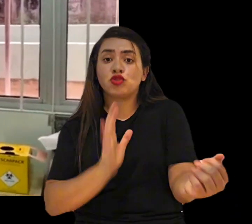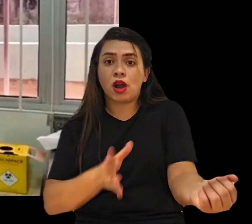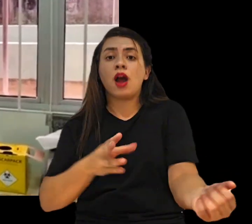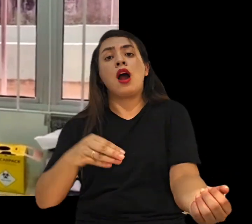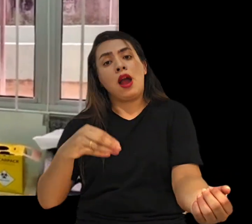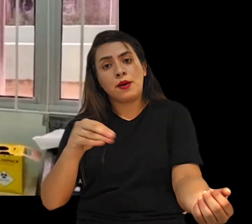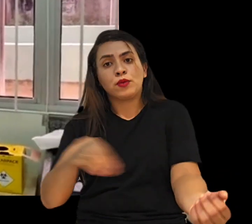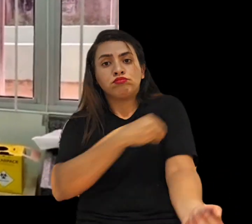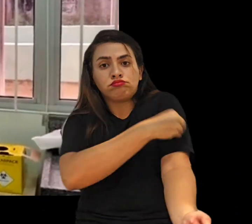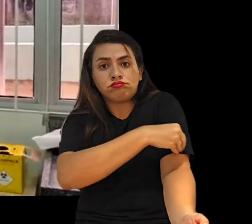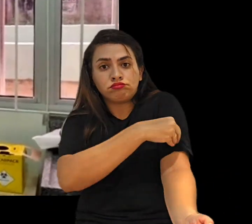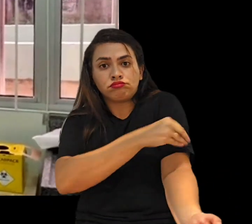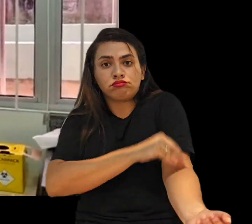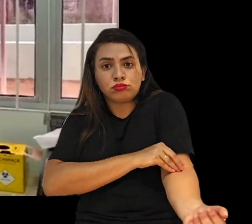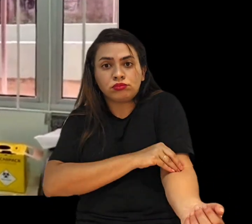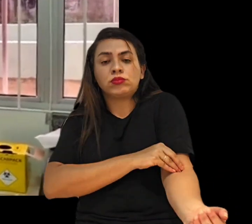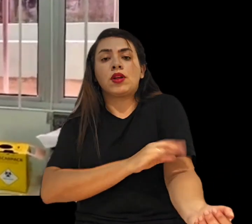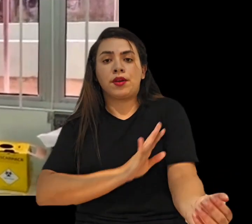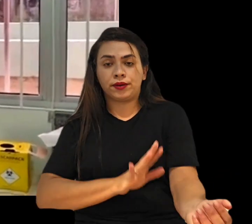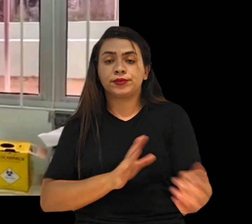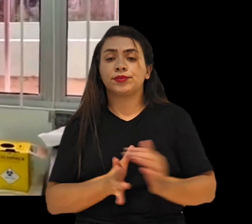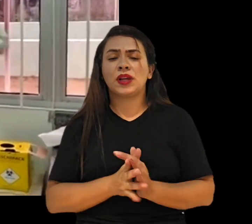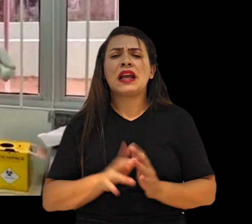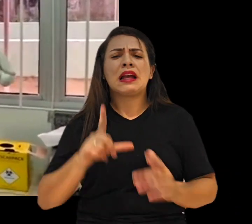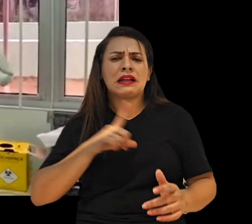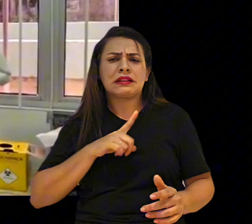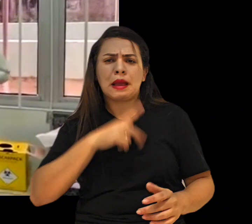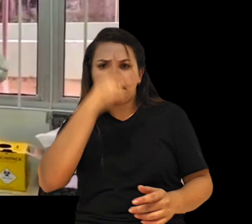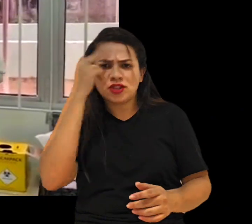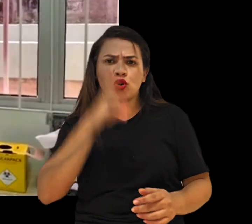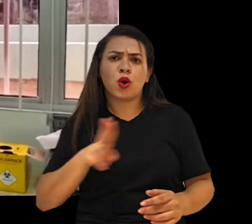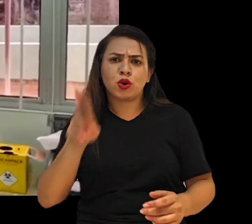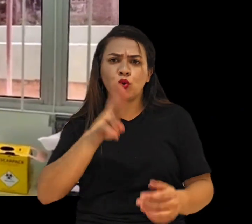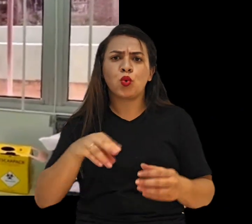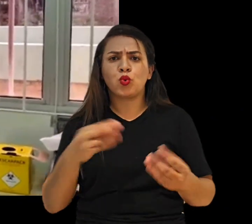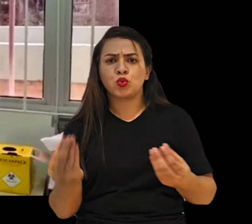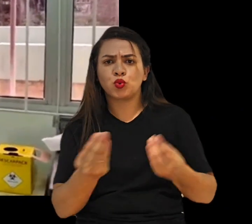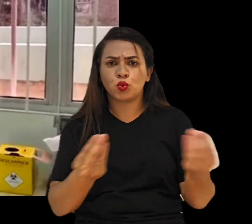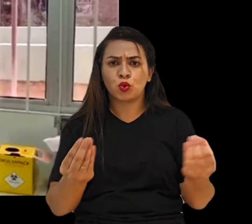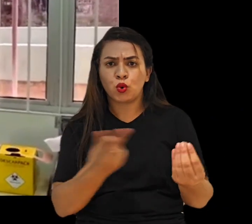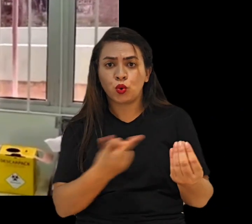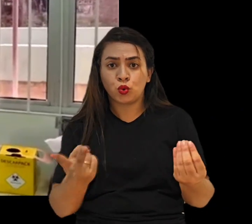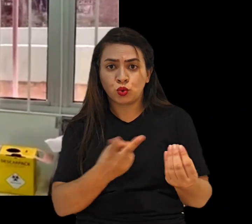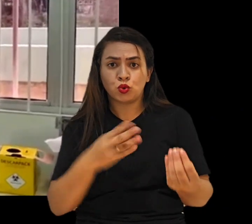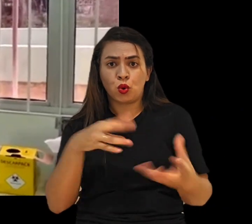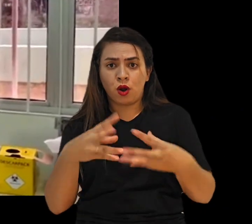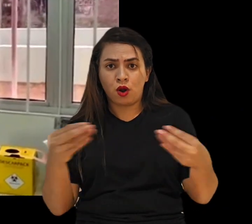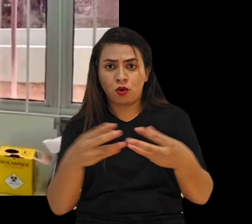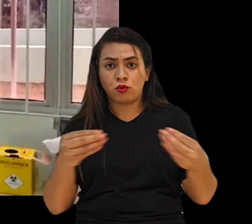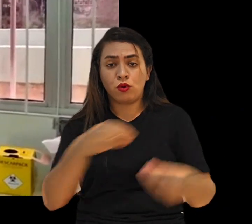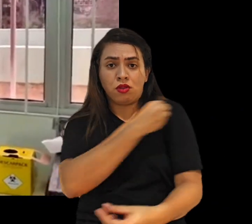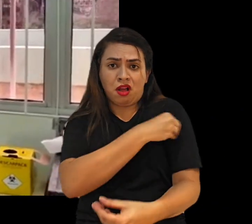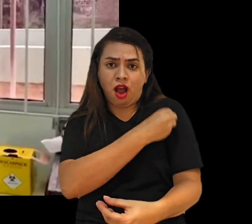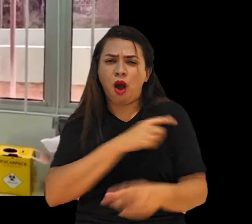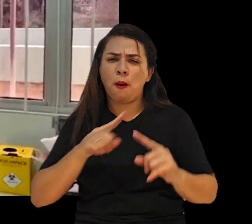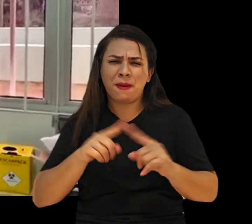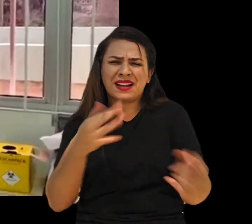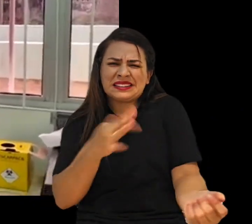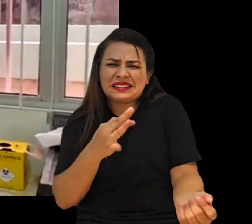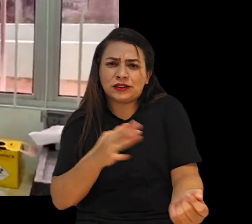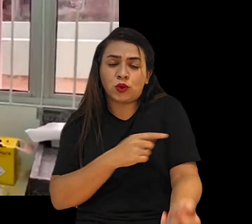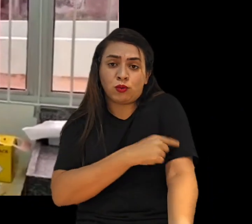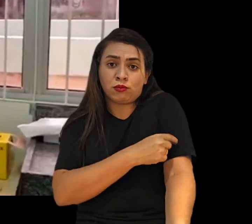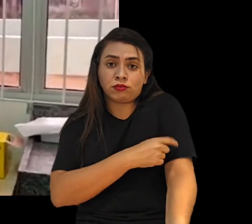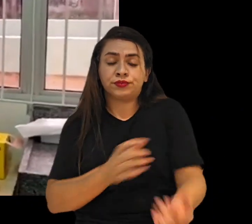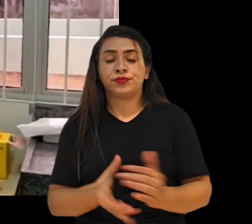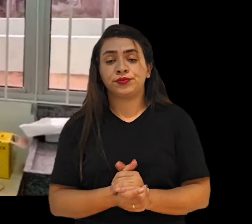o seco, que quando acabou de fazer a coleta, tampa com o algodão para não sentir o ardor do álcool. Tem muita gente